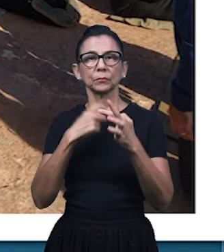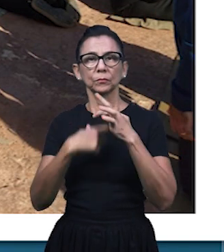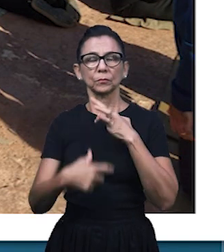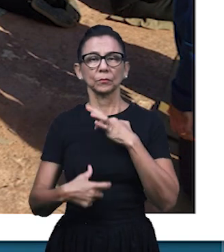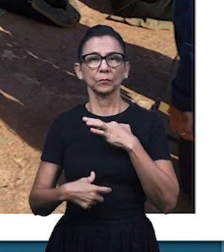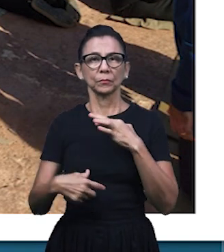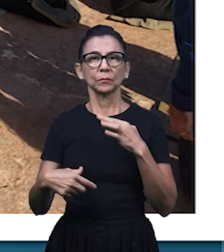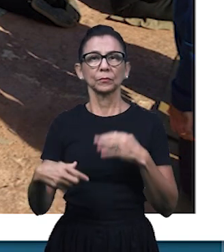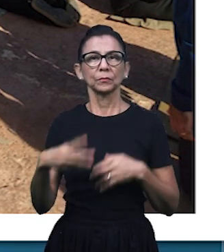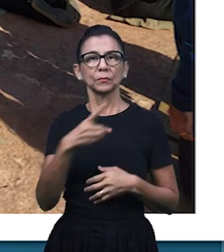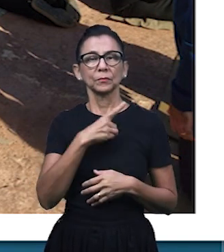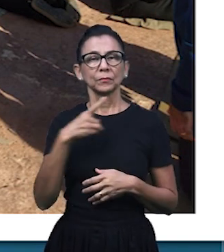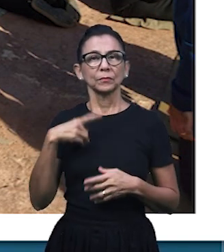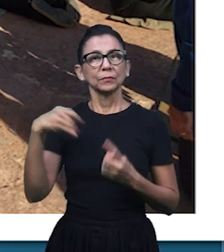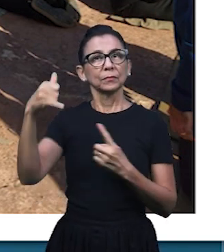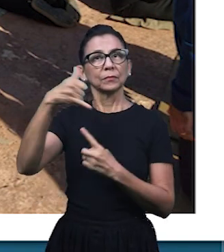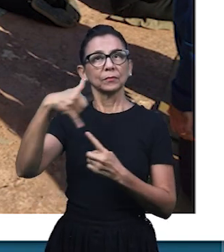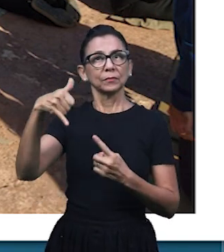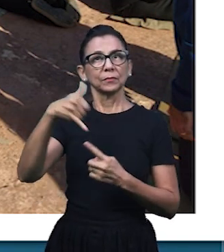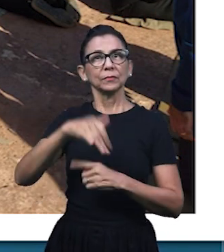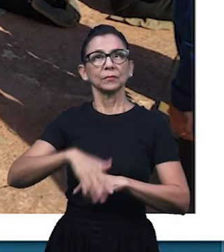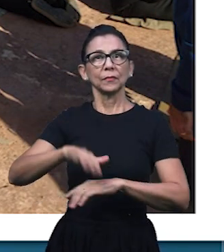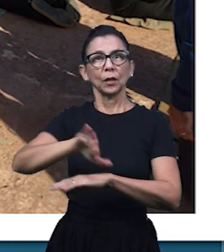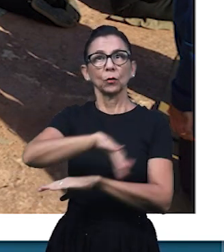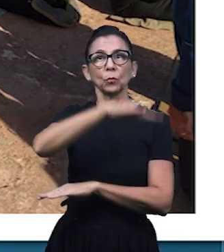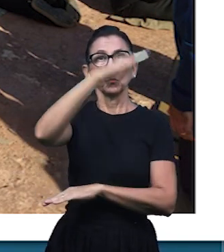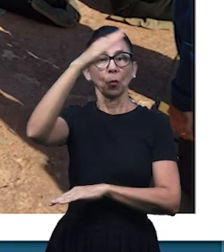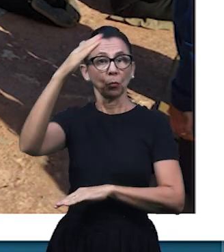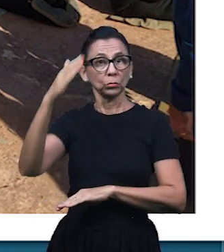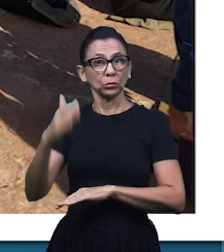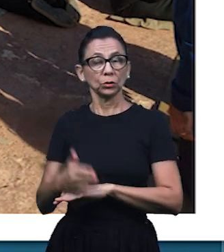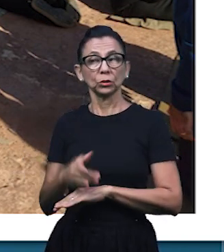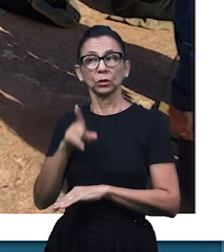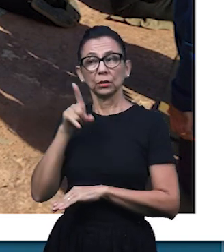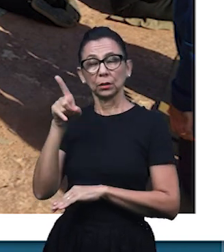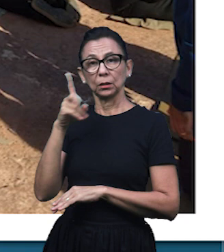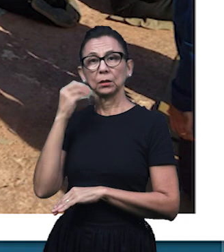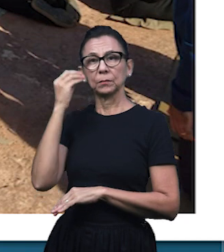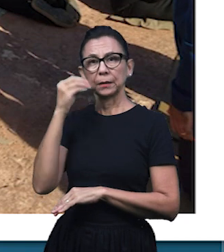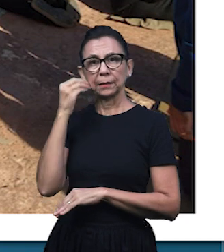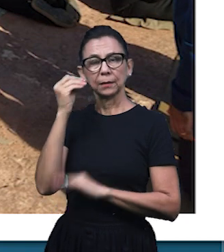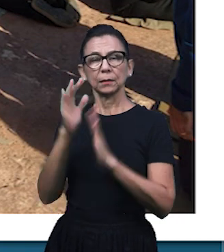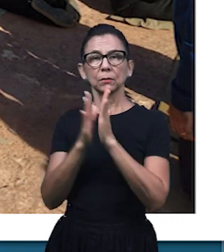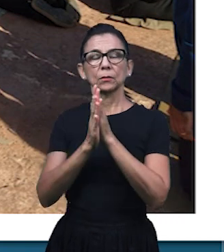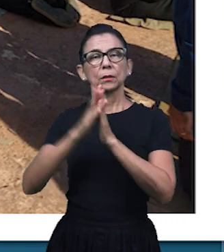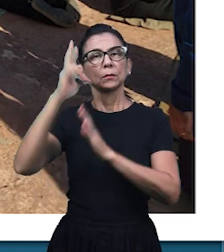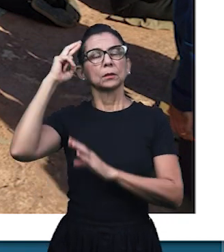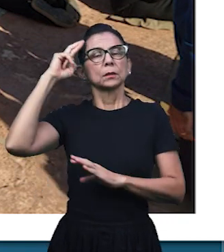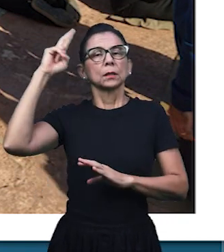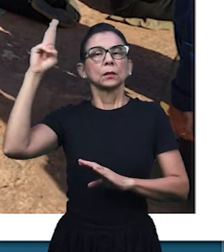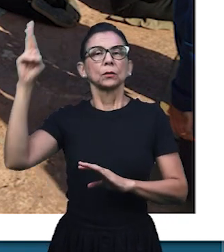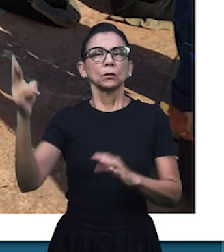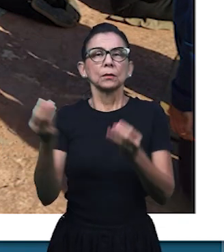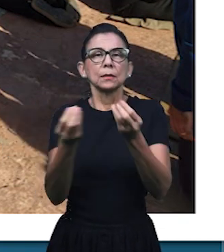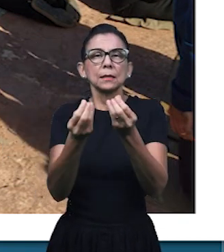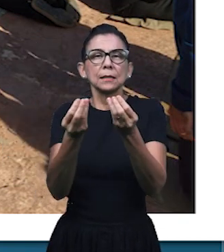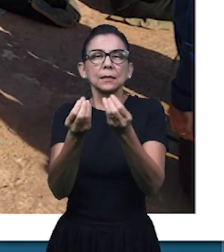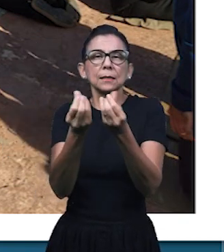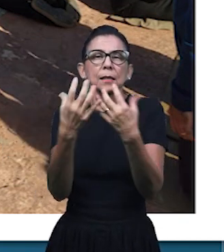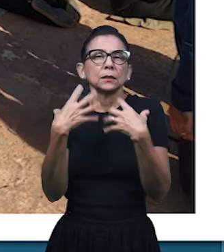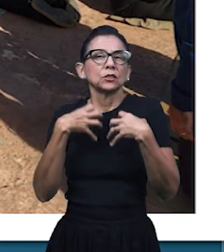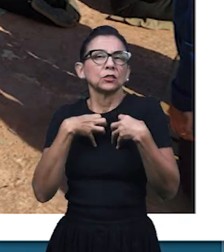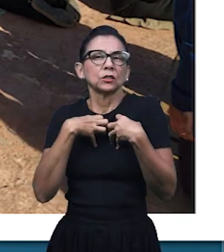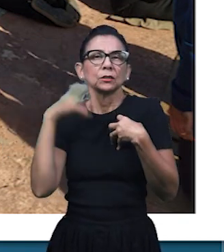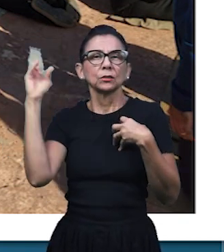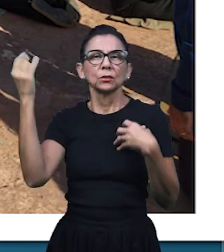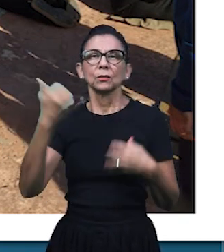pastores em Três Rios, Rio de Janeiro. Glória a Deus, que bênção. Experiência de estar no monte, de orar ao Senhor, de ouvir a voz do Senhor. Um